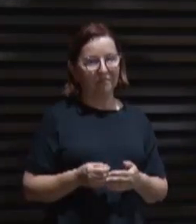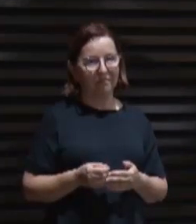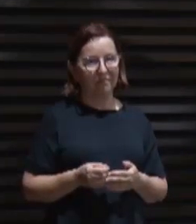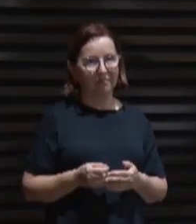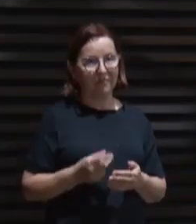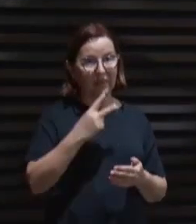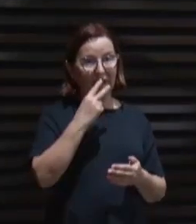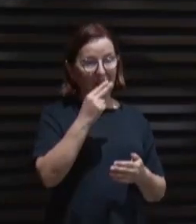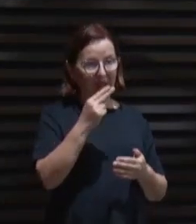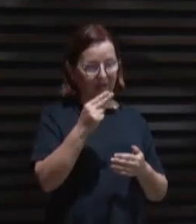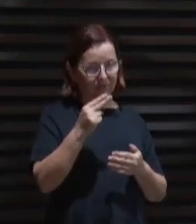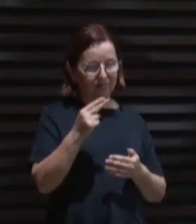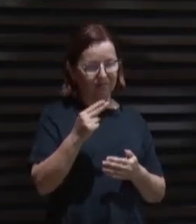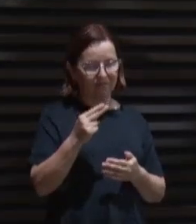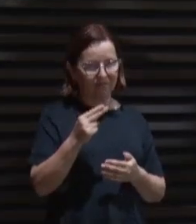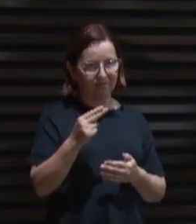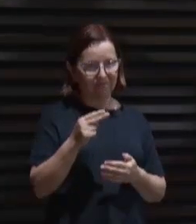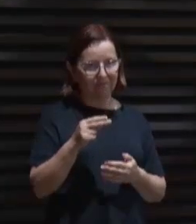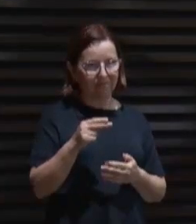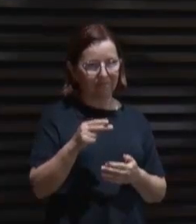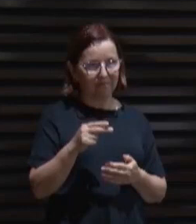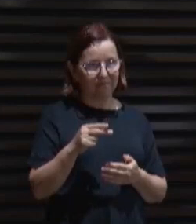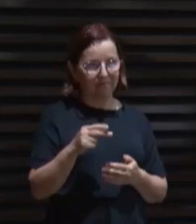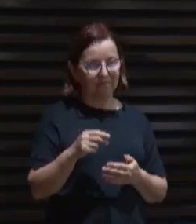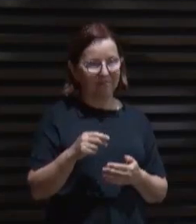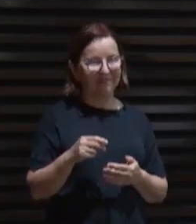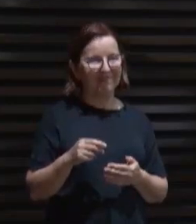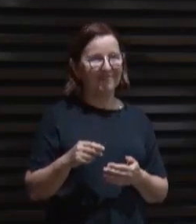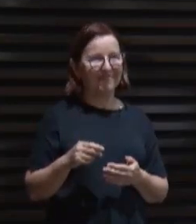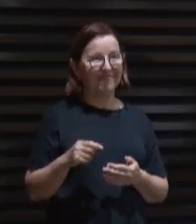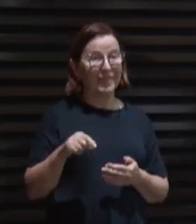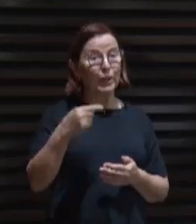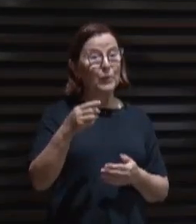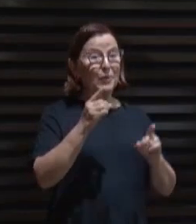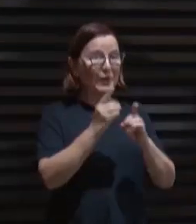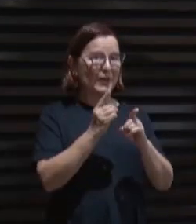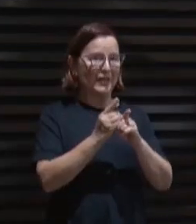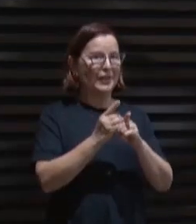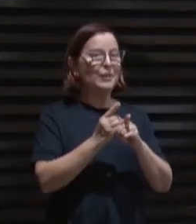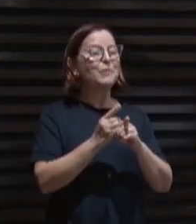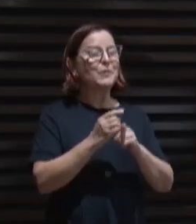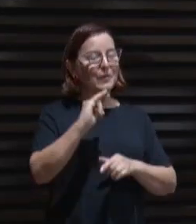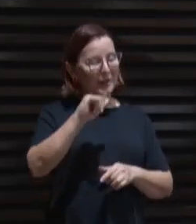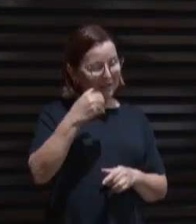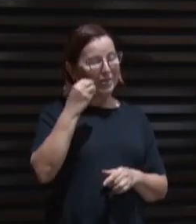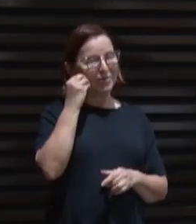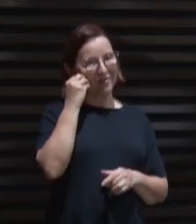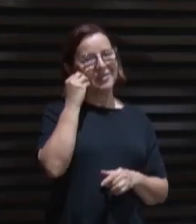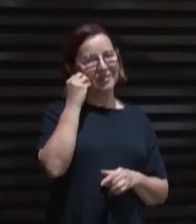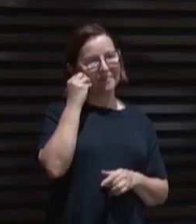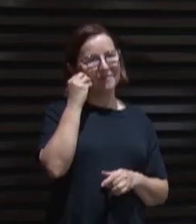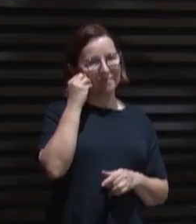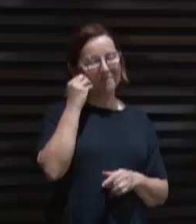que o elemento é bom, né? Seja o Judas. É